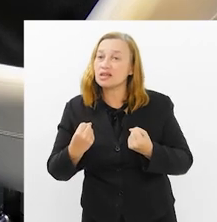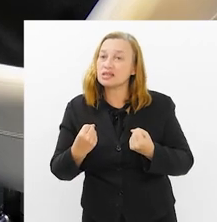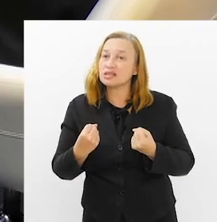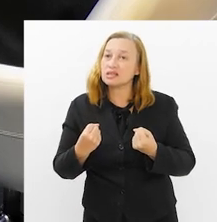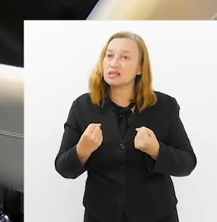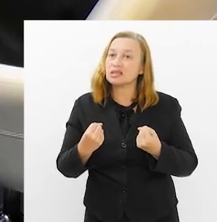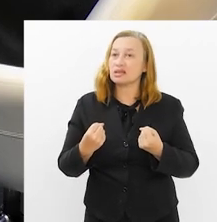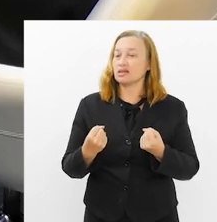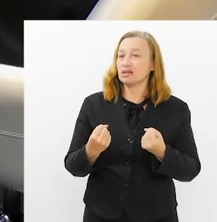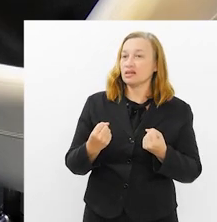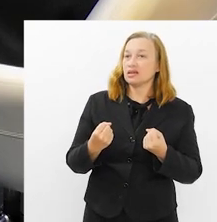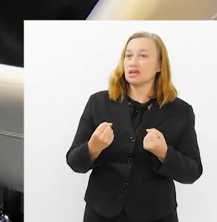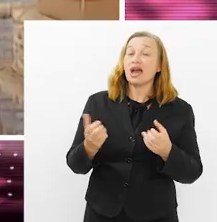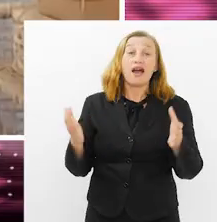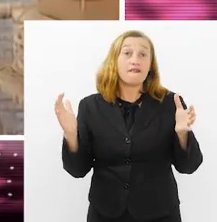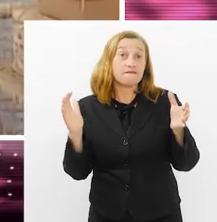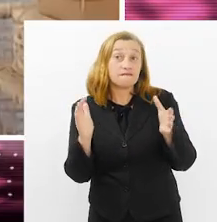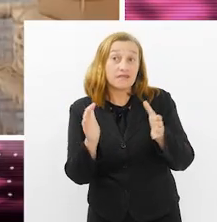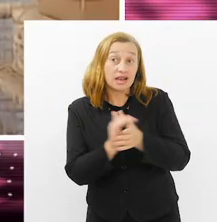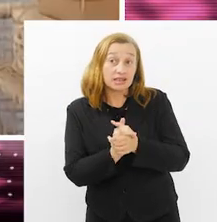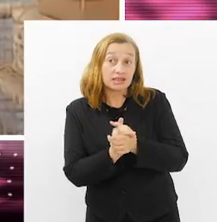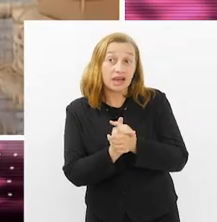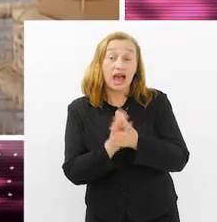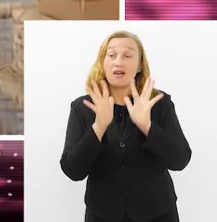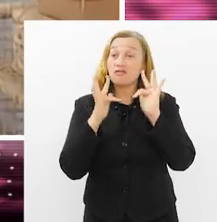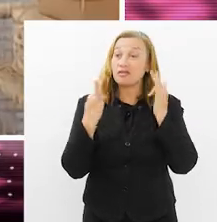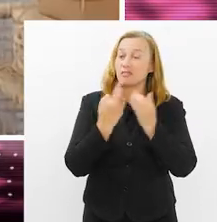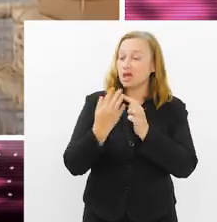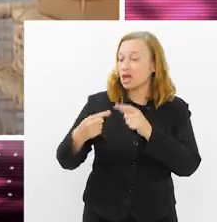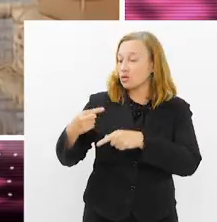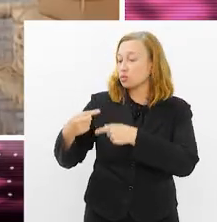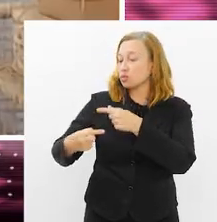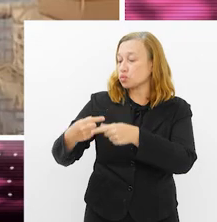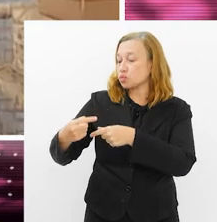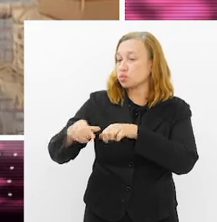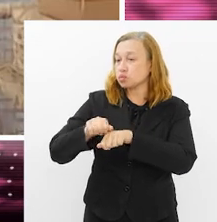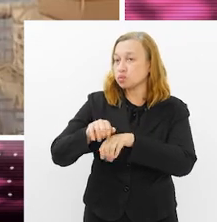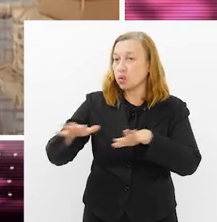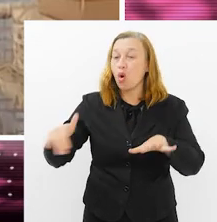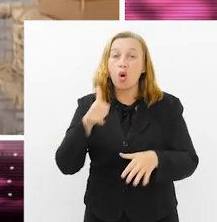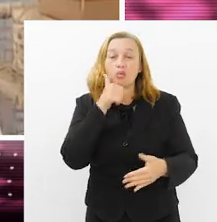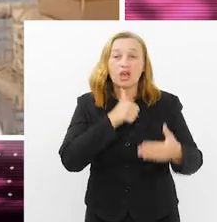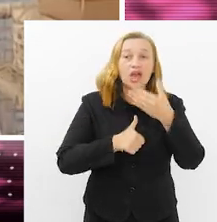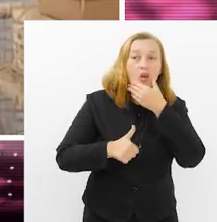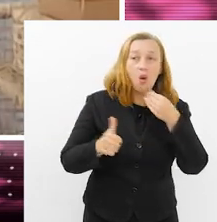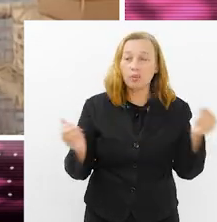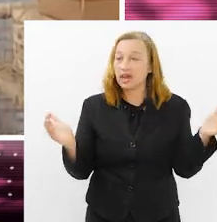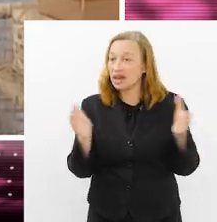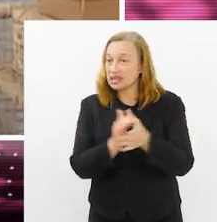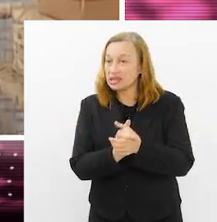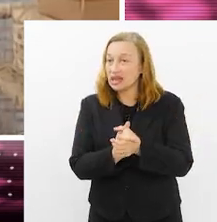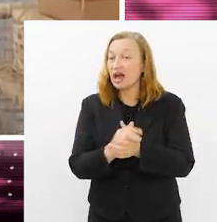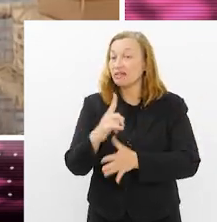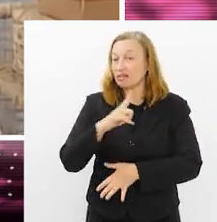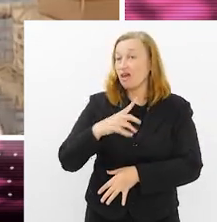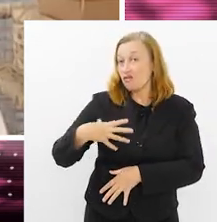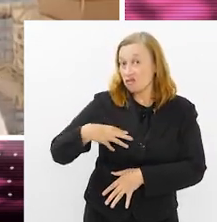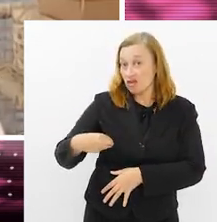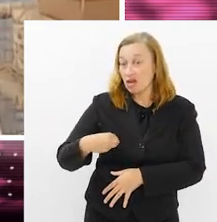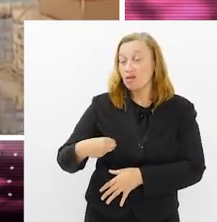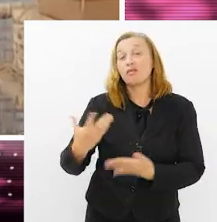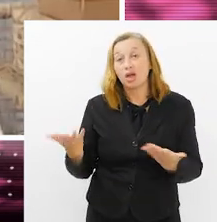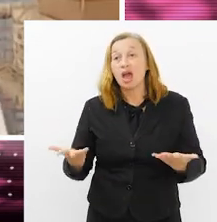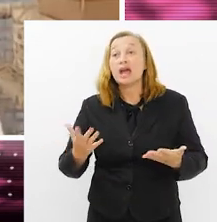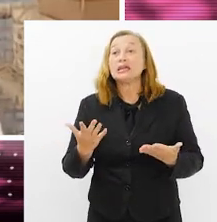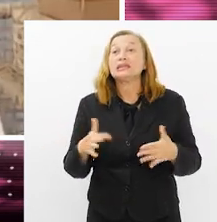desse padrão social vigente da família, de casais heterossexuais, de ter filhos, de ter